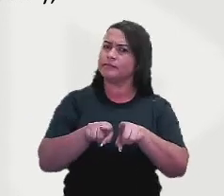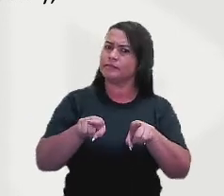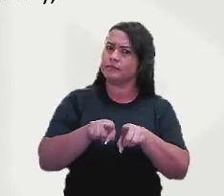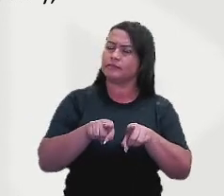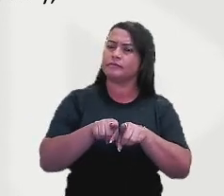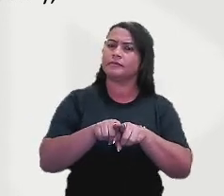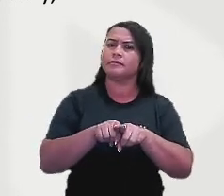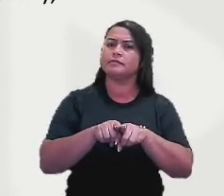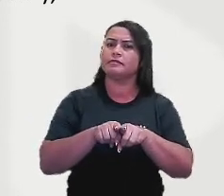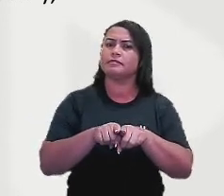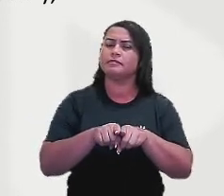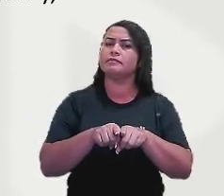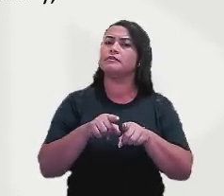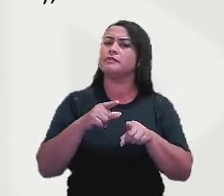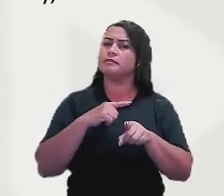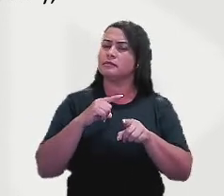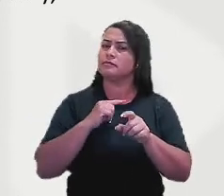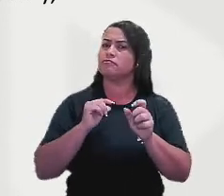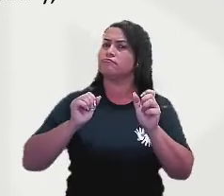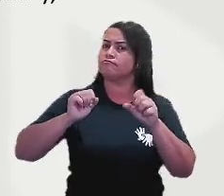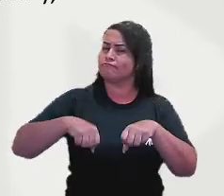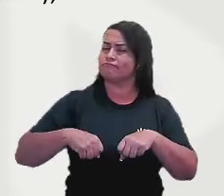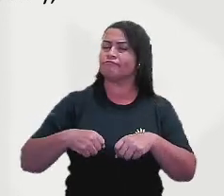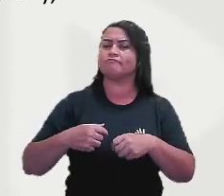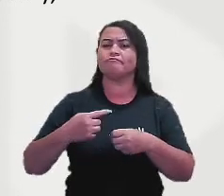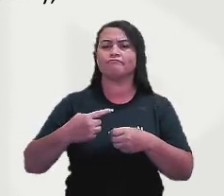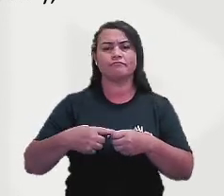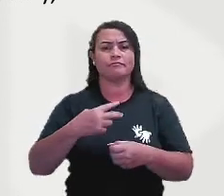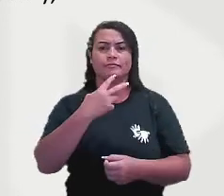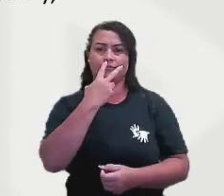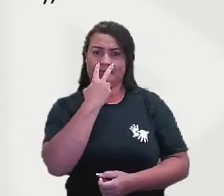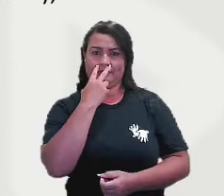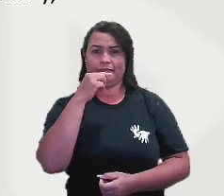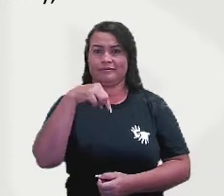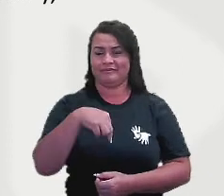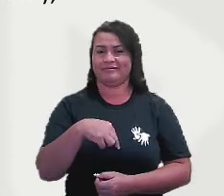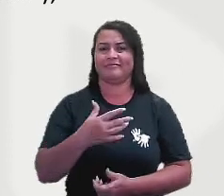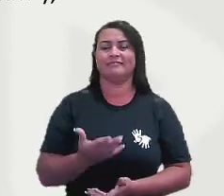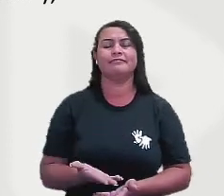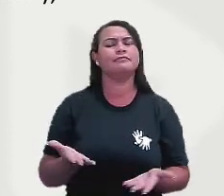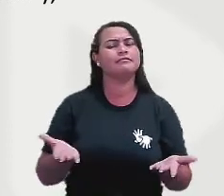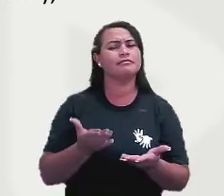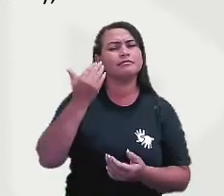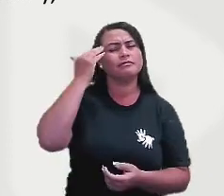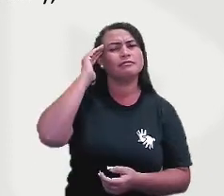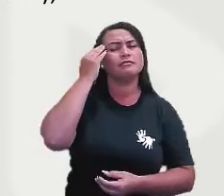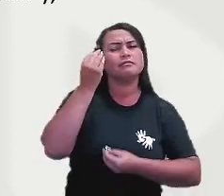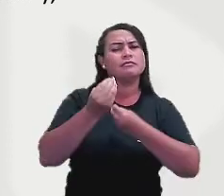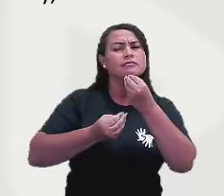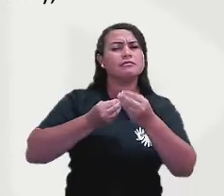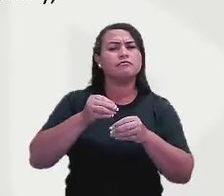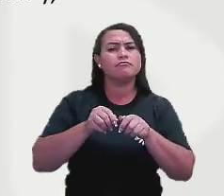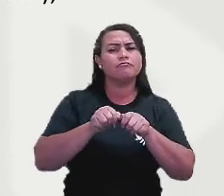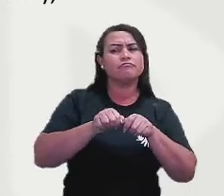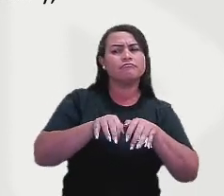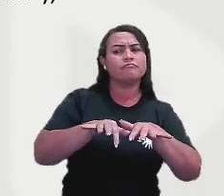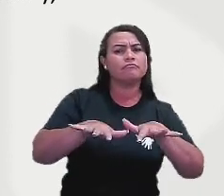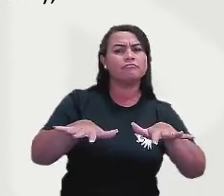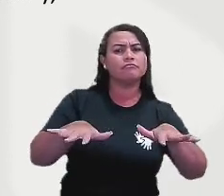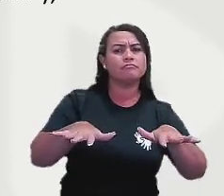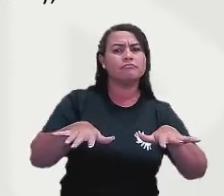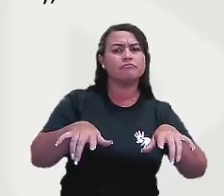também chegamos aí à condição de município de Vitória de Santo Antão. Então, vamos entender como se distribuía esse